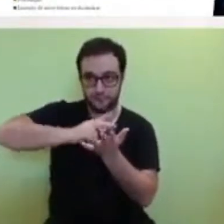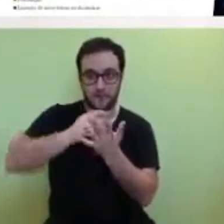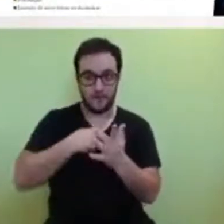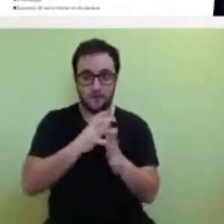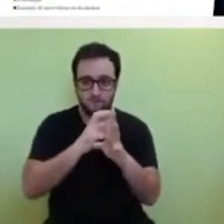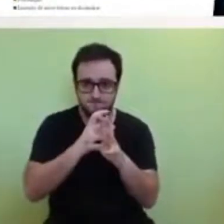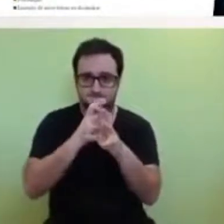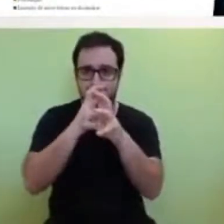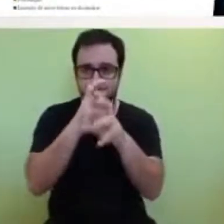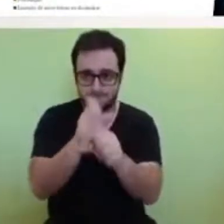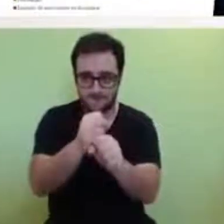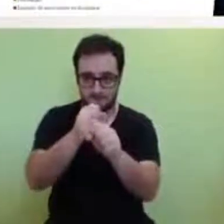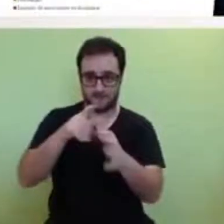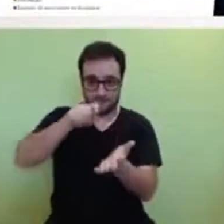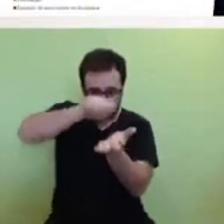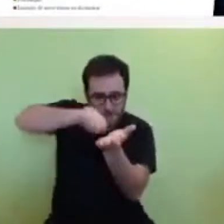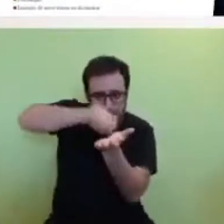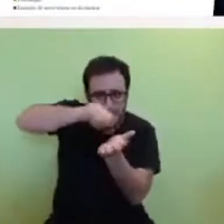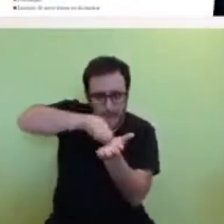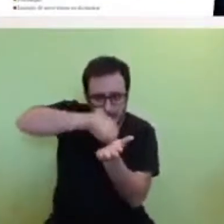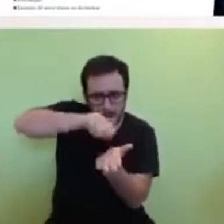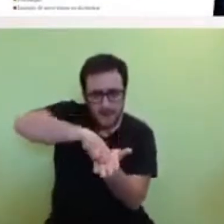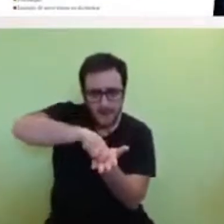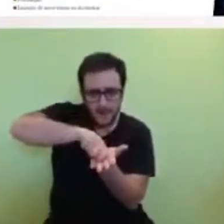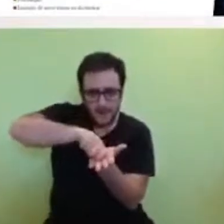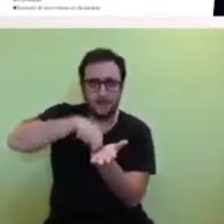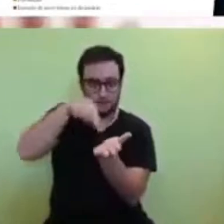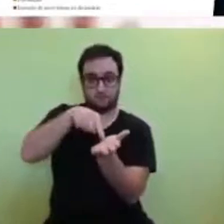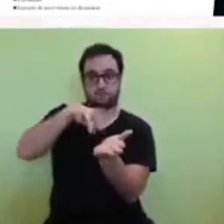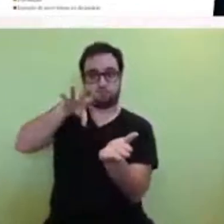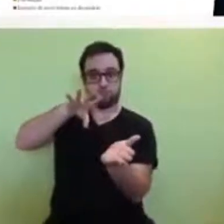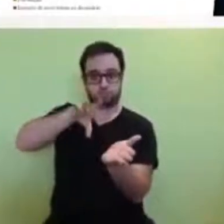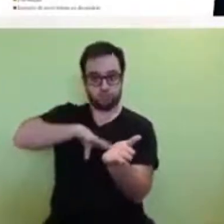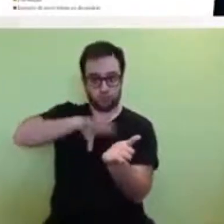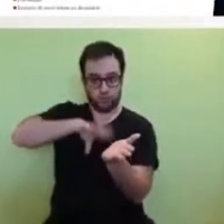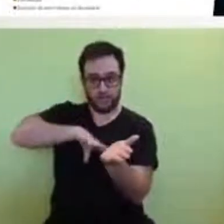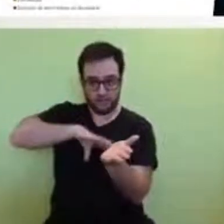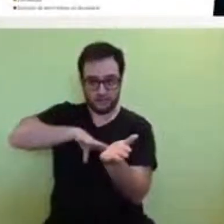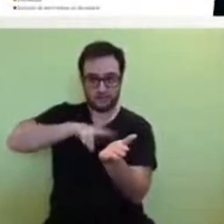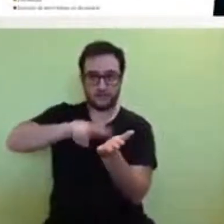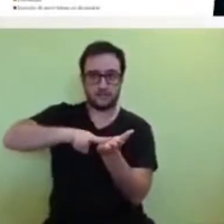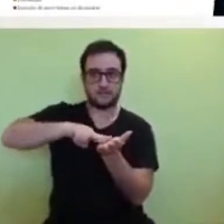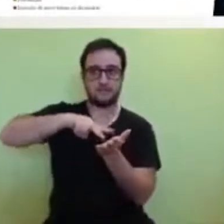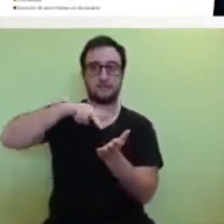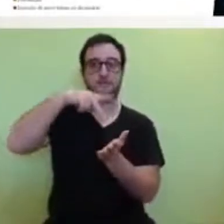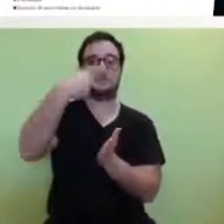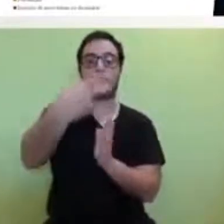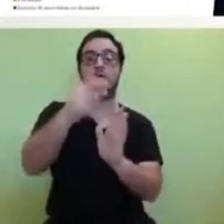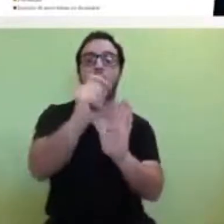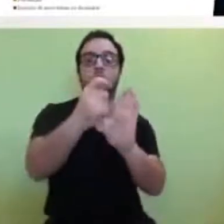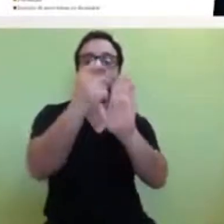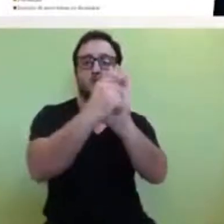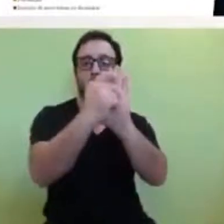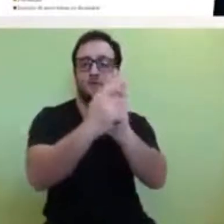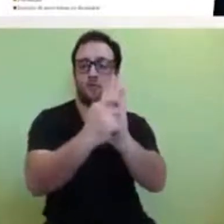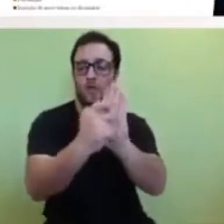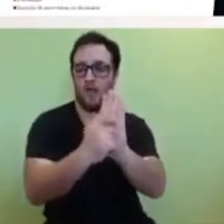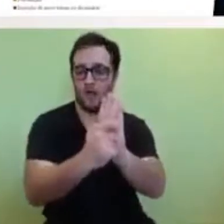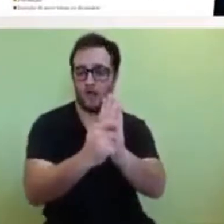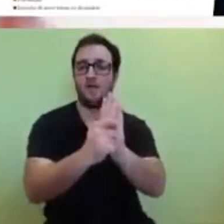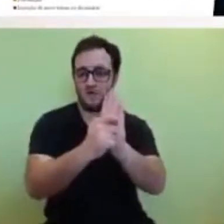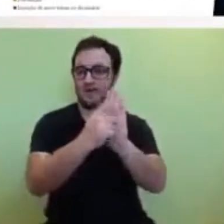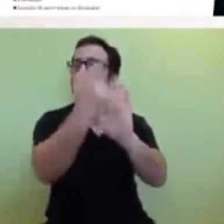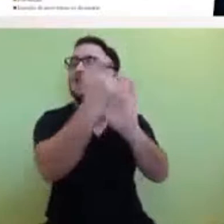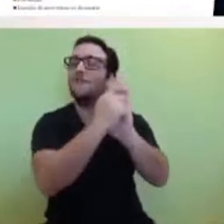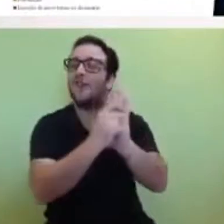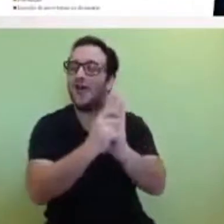escrever o texto em português, passar ele, o programa até hoje precisa de glosas, né? Então você precisa passar